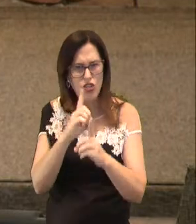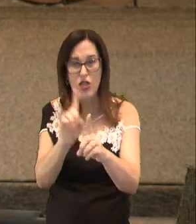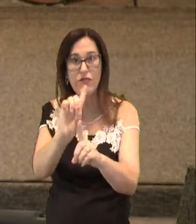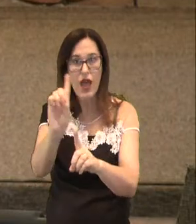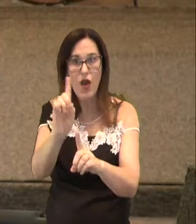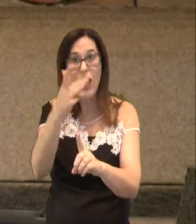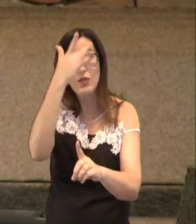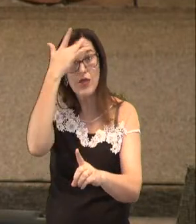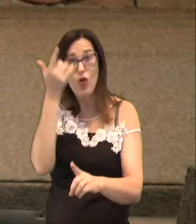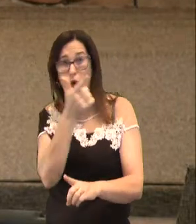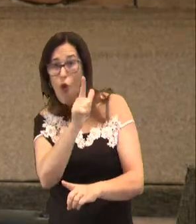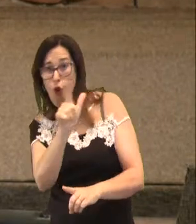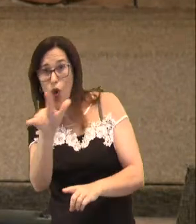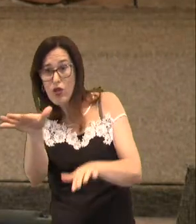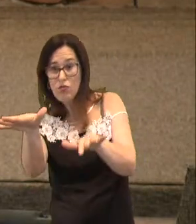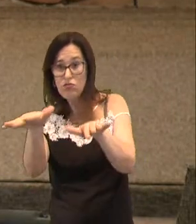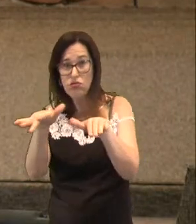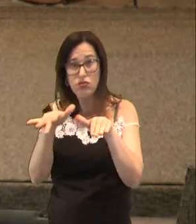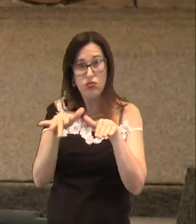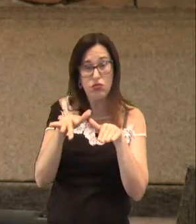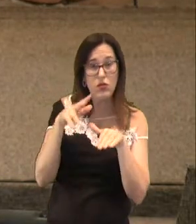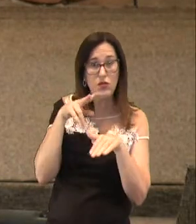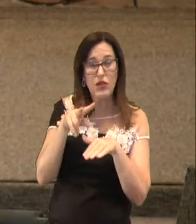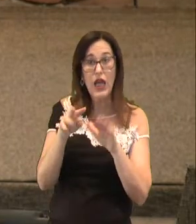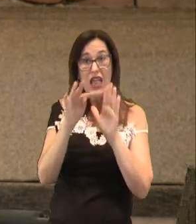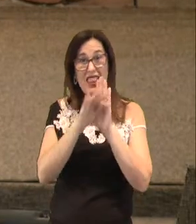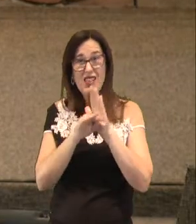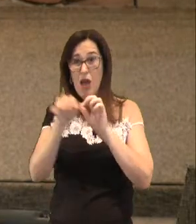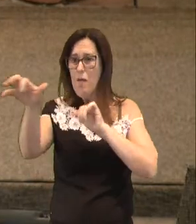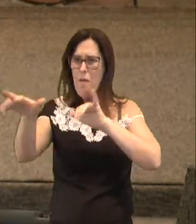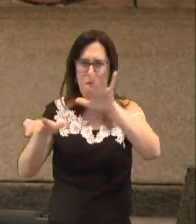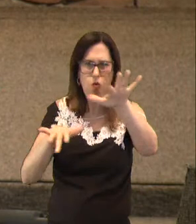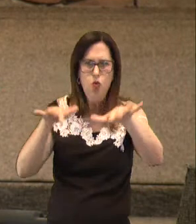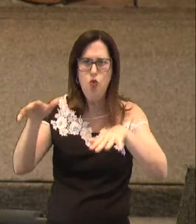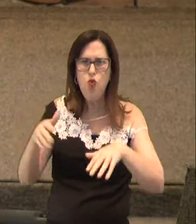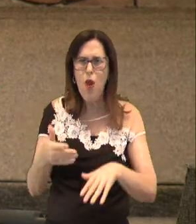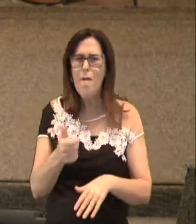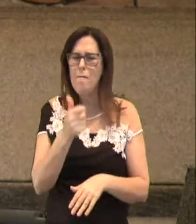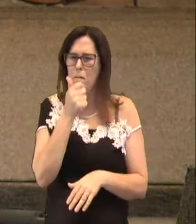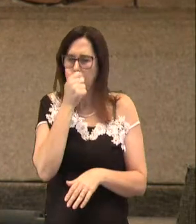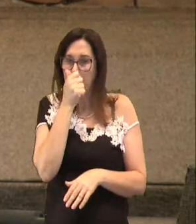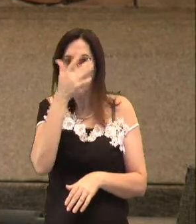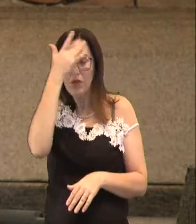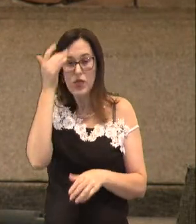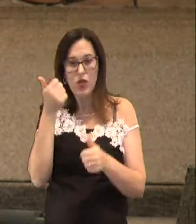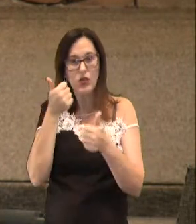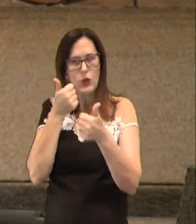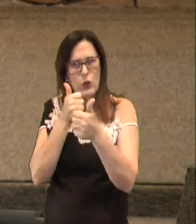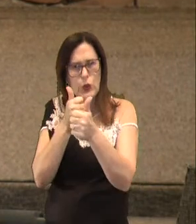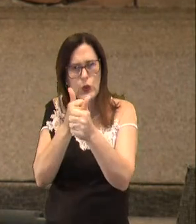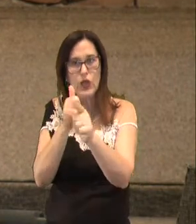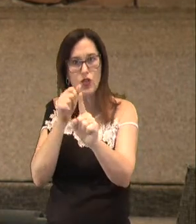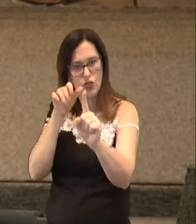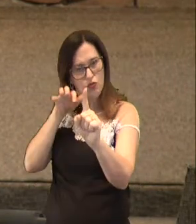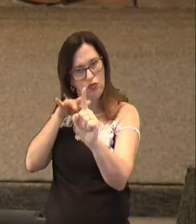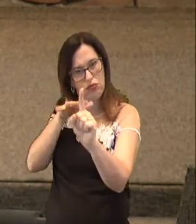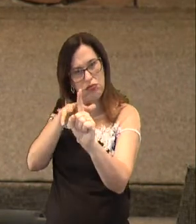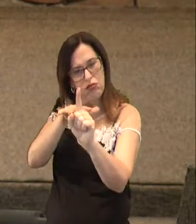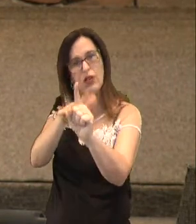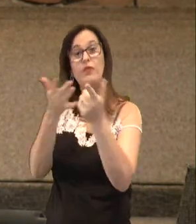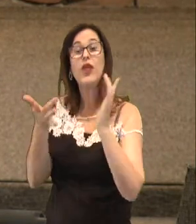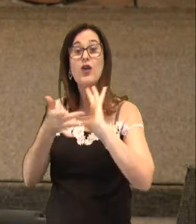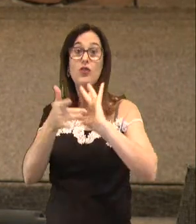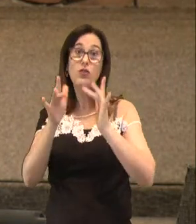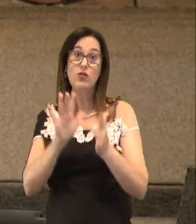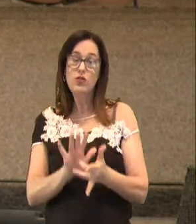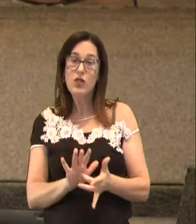seguiam Jesus. Veja o texto mostrando que eram multidões que estavam seguindo Jesus naquele momento. Jesus